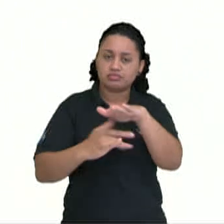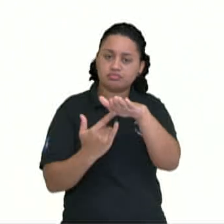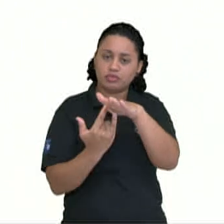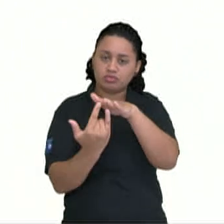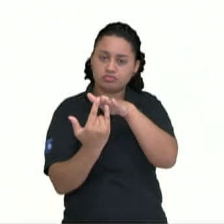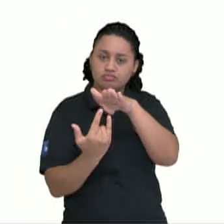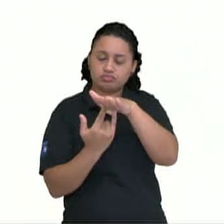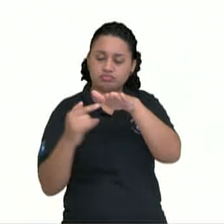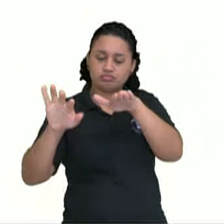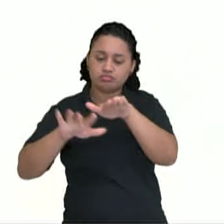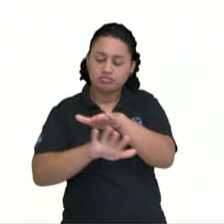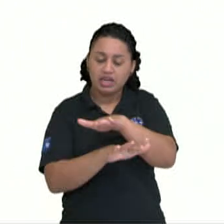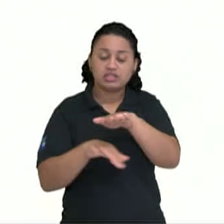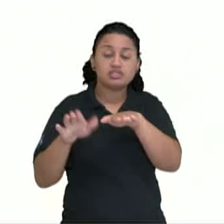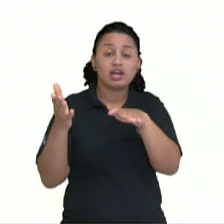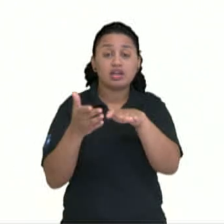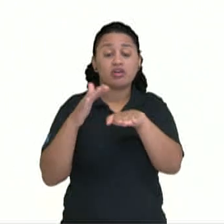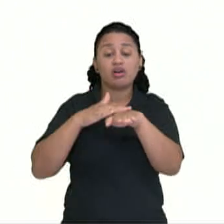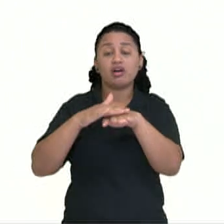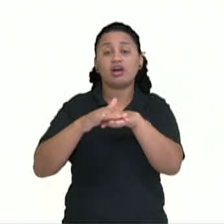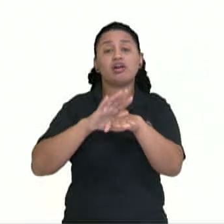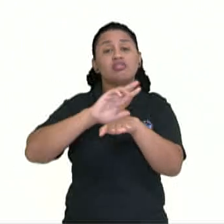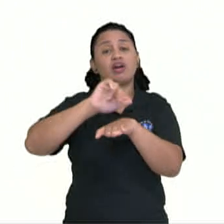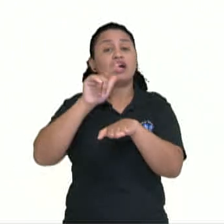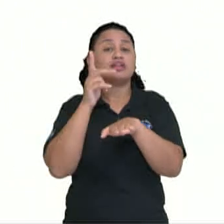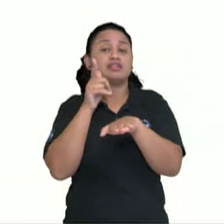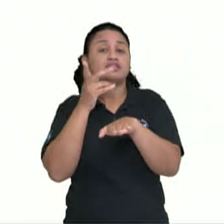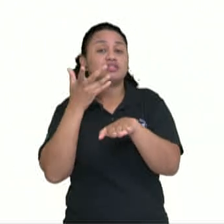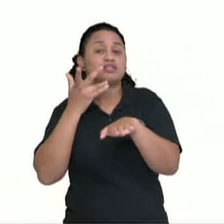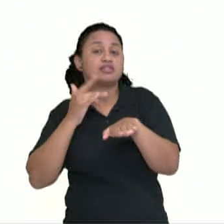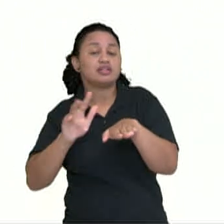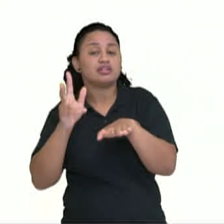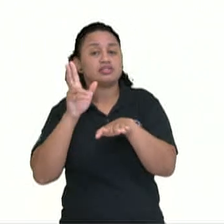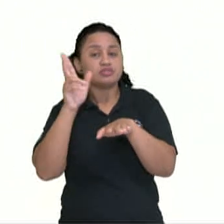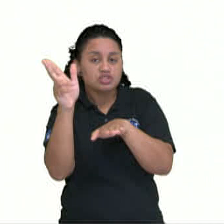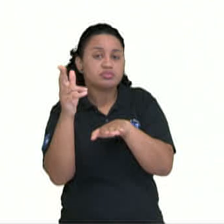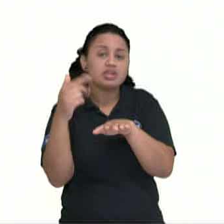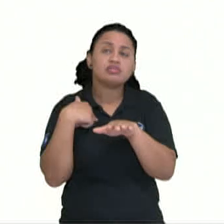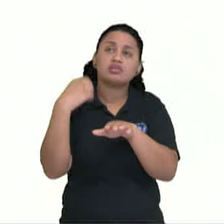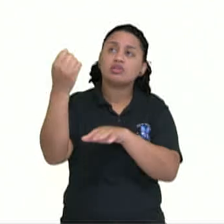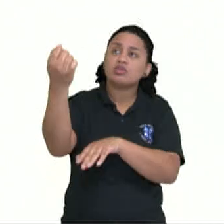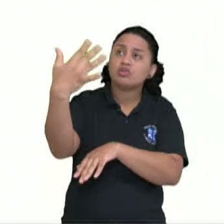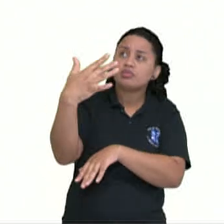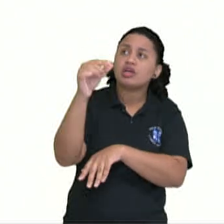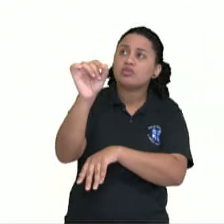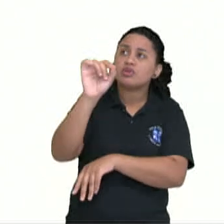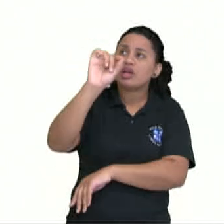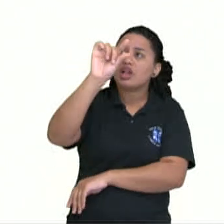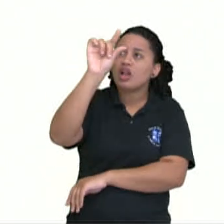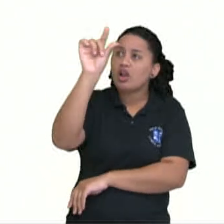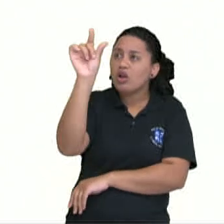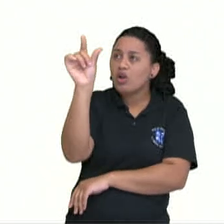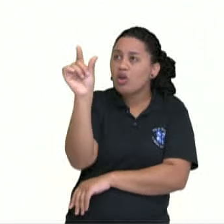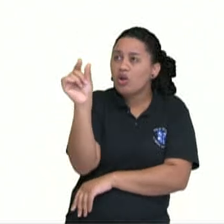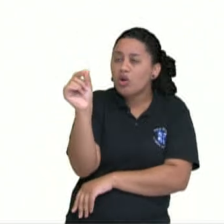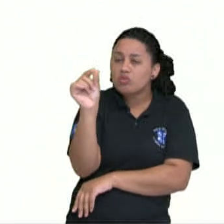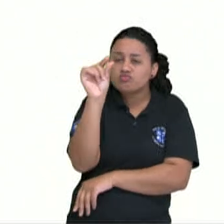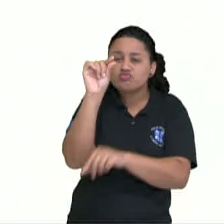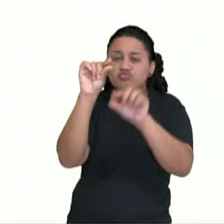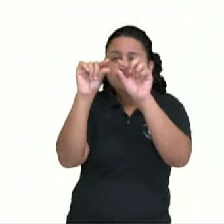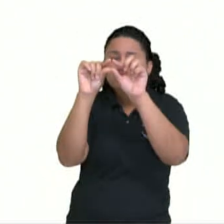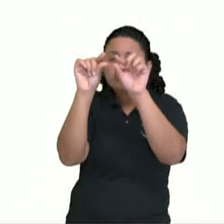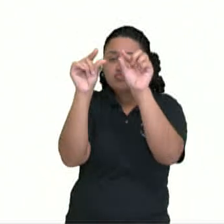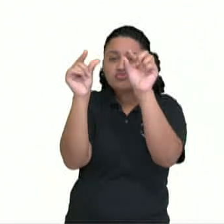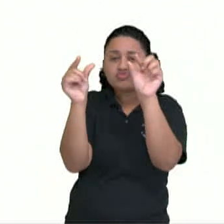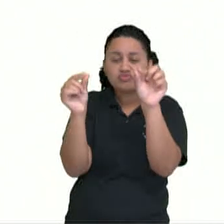crianças repousam agora, iluminadas por uma réstia amarela de lua. Aqui nós temos